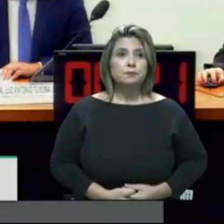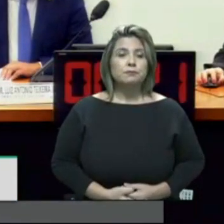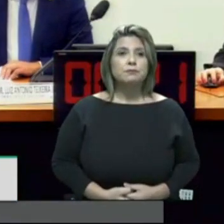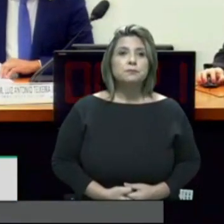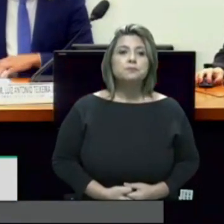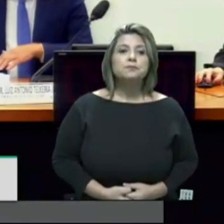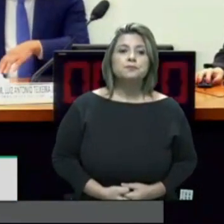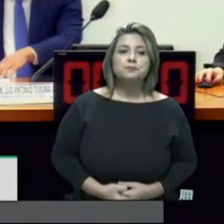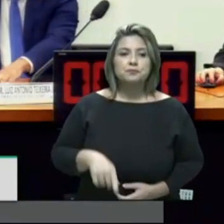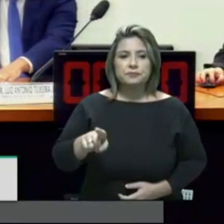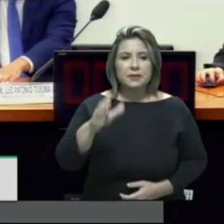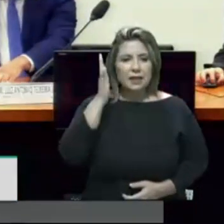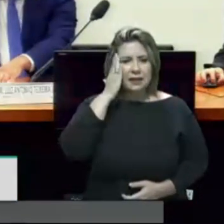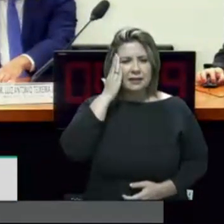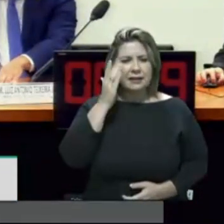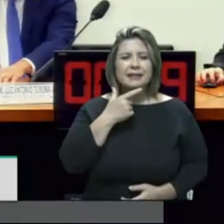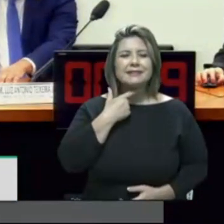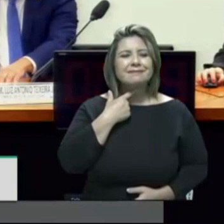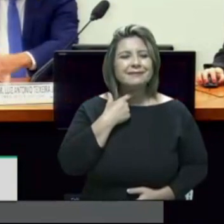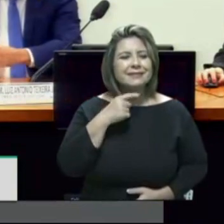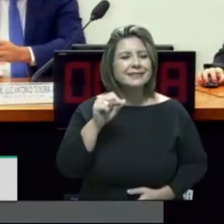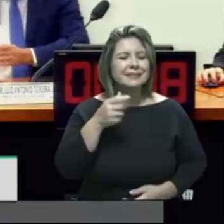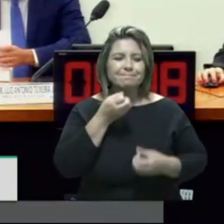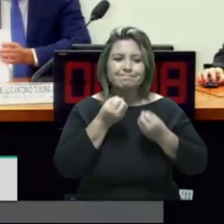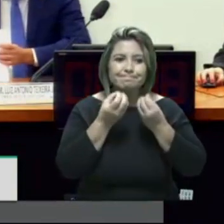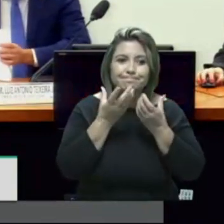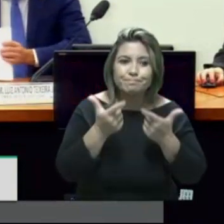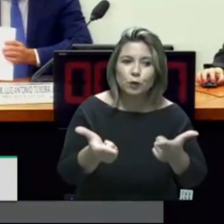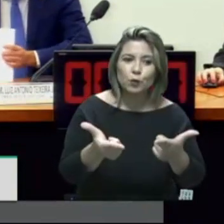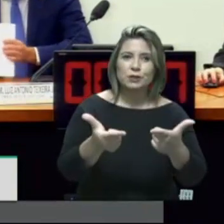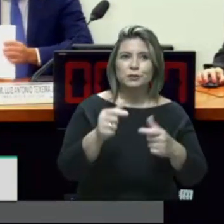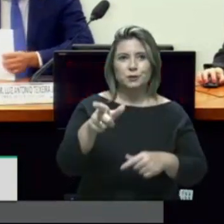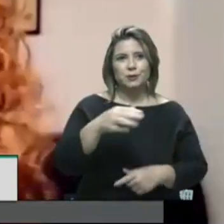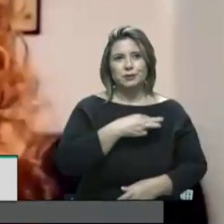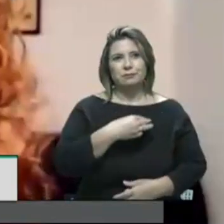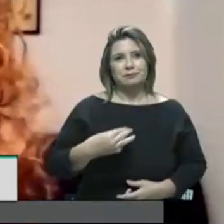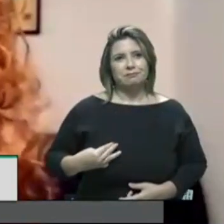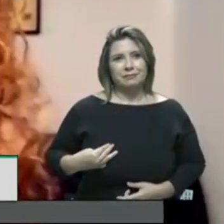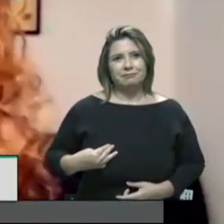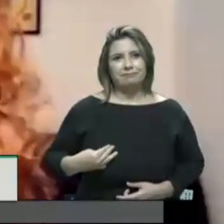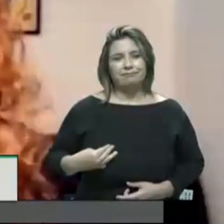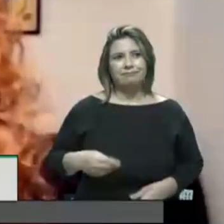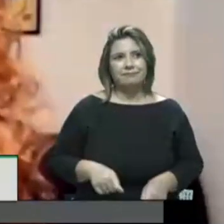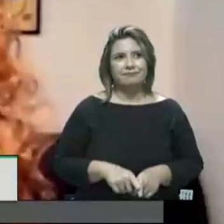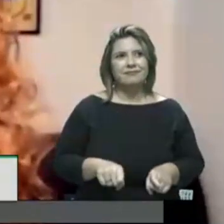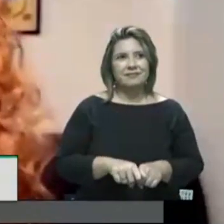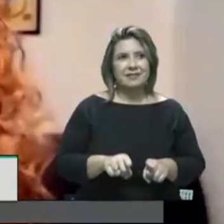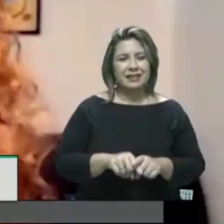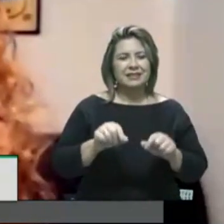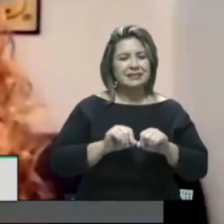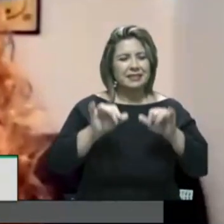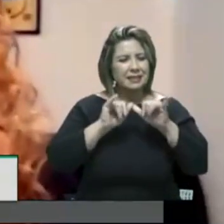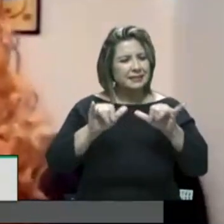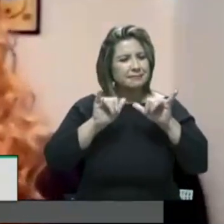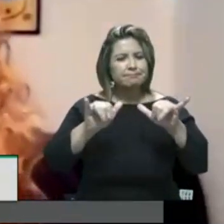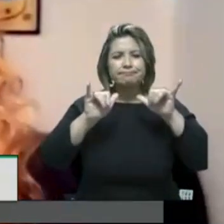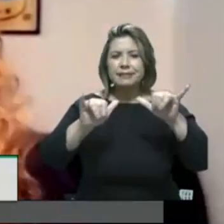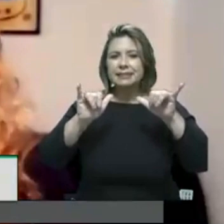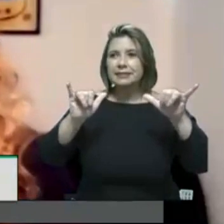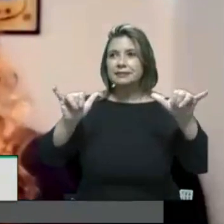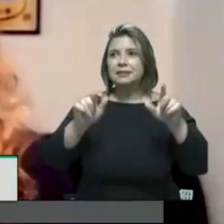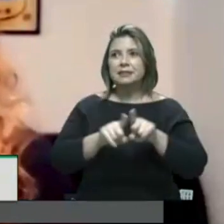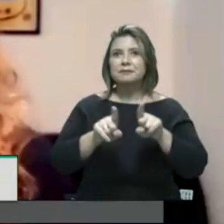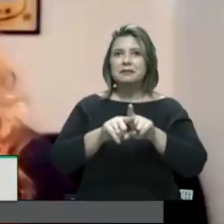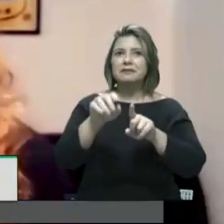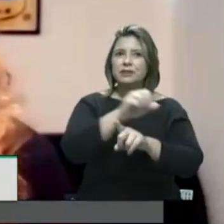segundos, eu quero lhe desejar boa sorte e solicitar que sejam feitas campanhas publicitárias para